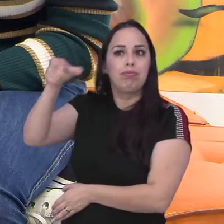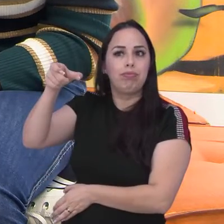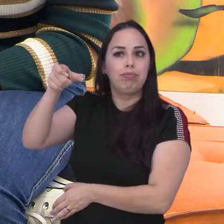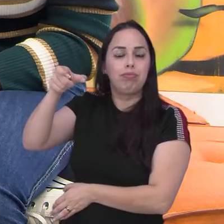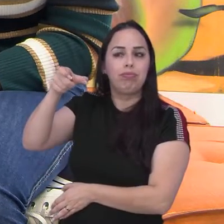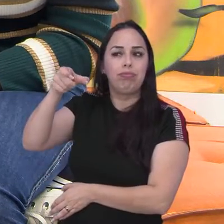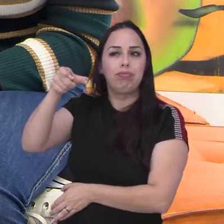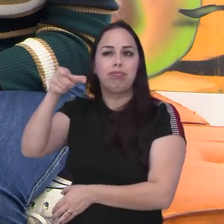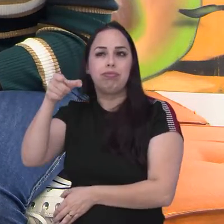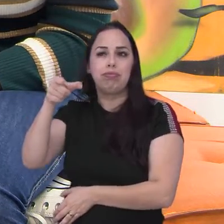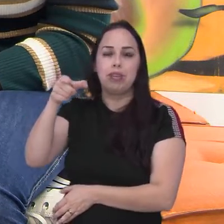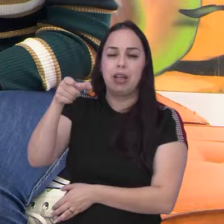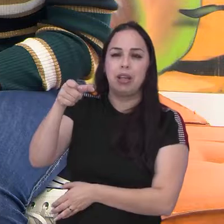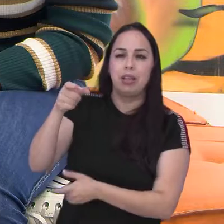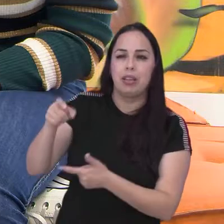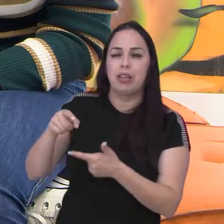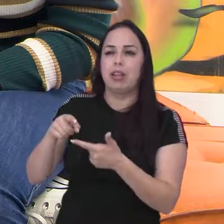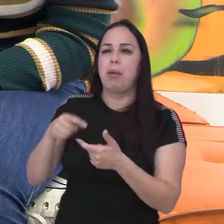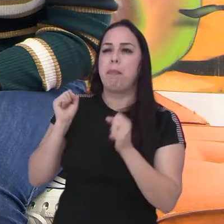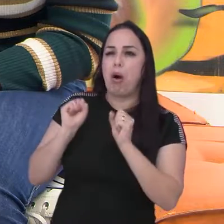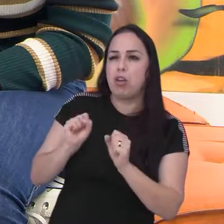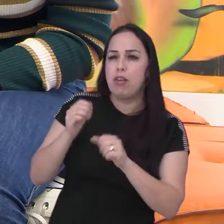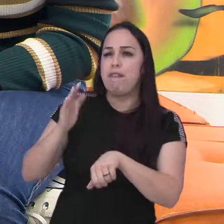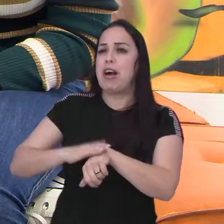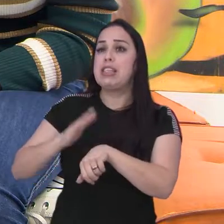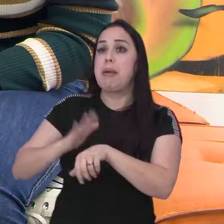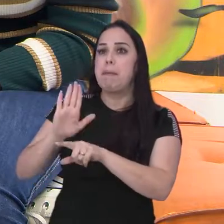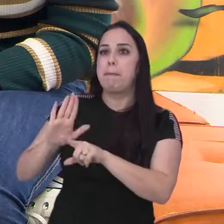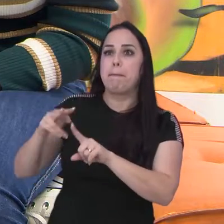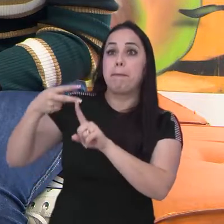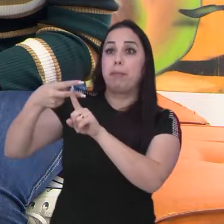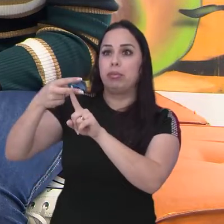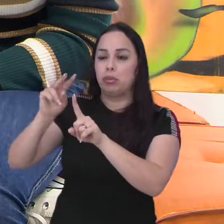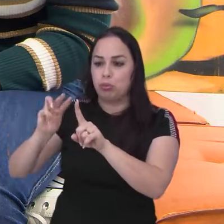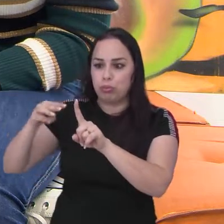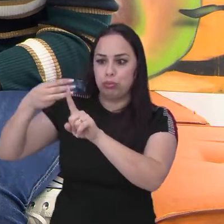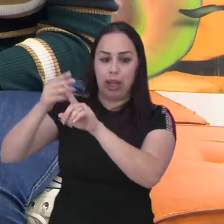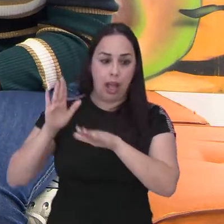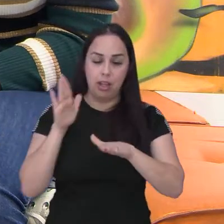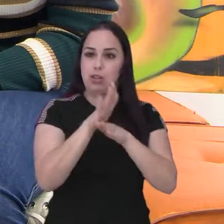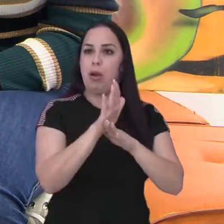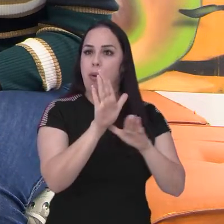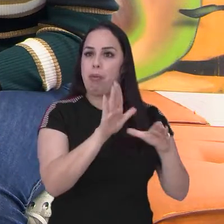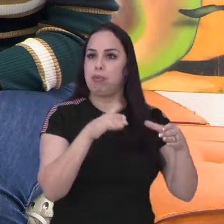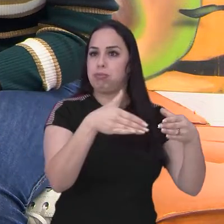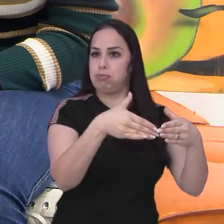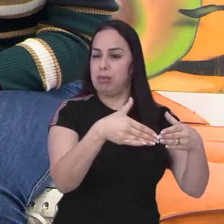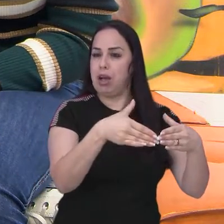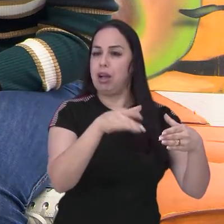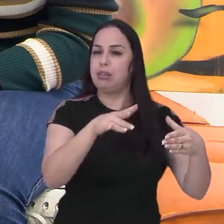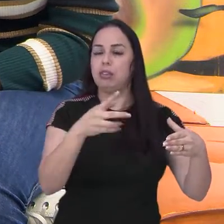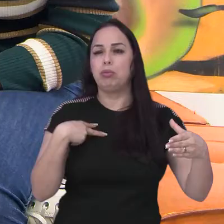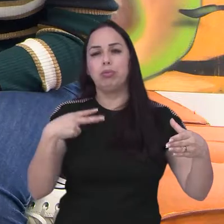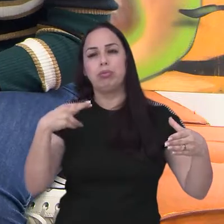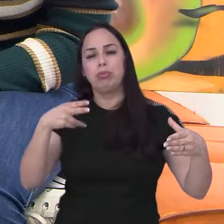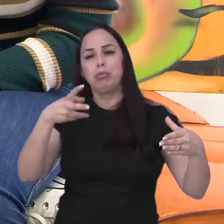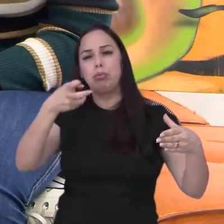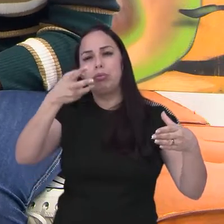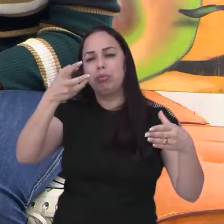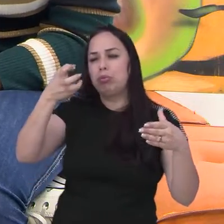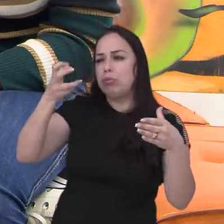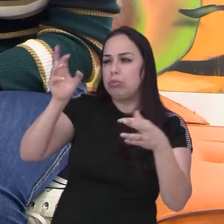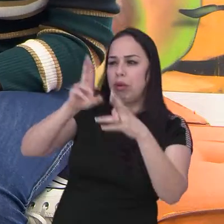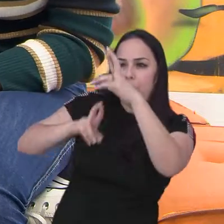despertar um pouco dessa coisa do que a gente pode fazer mais no nosso bairro, né? E a gente começa a observar